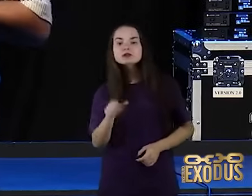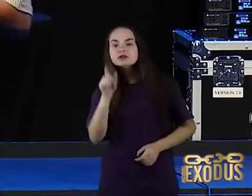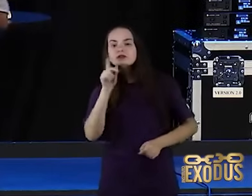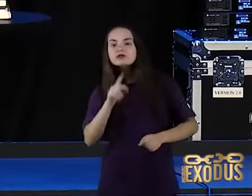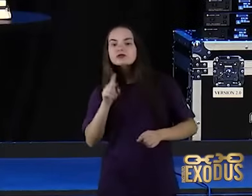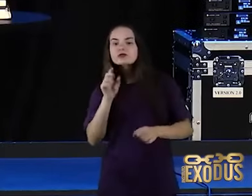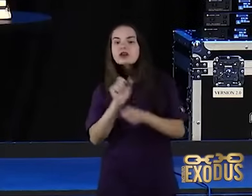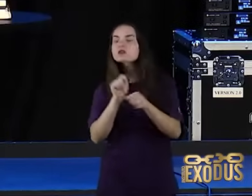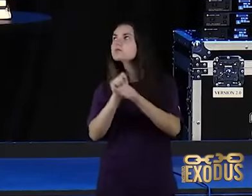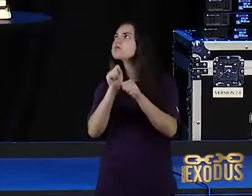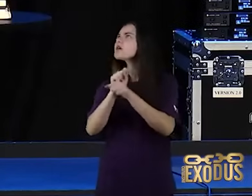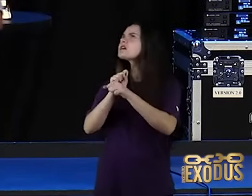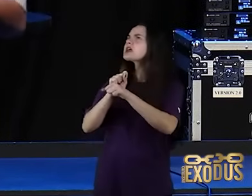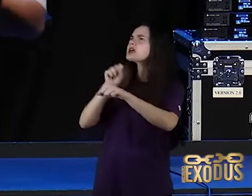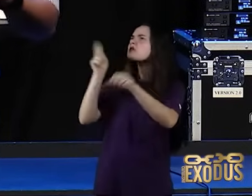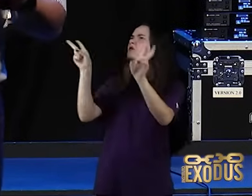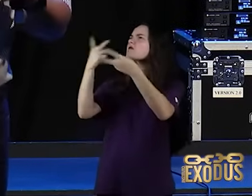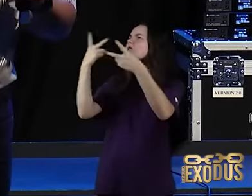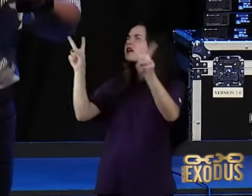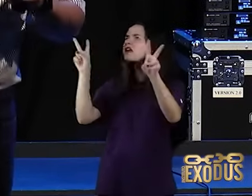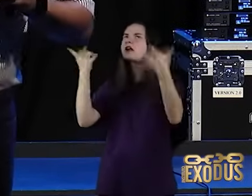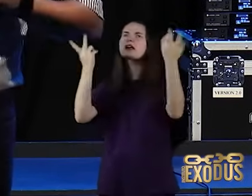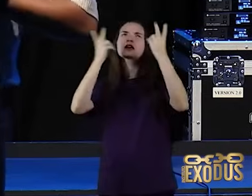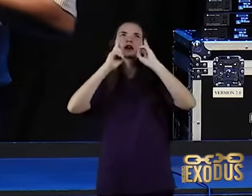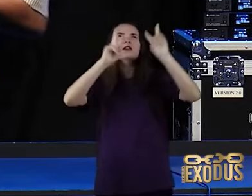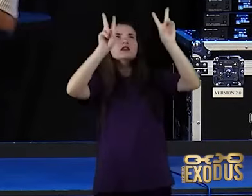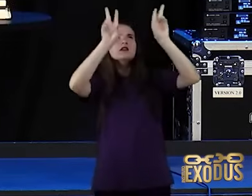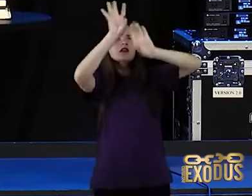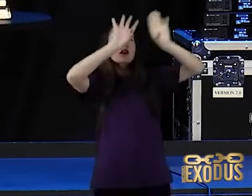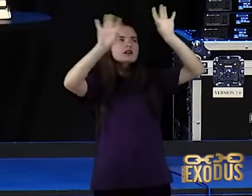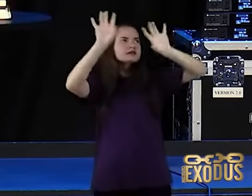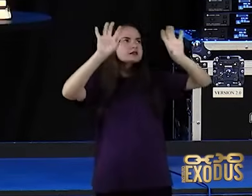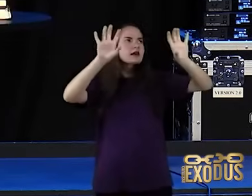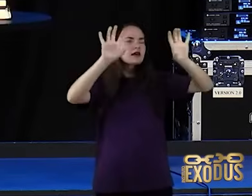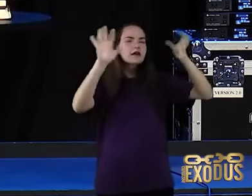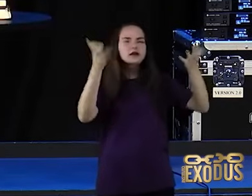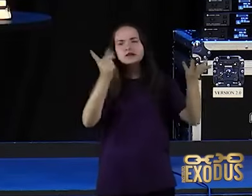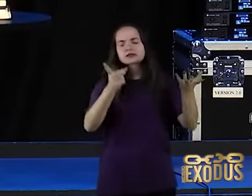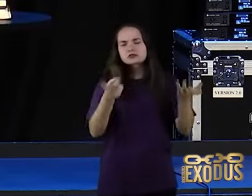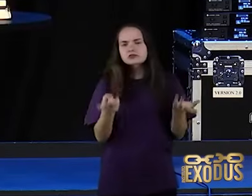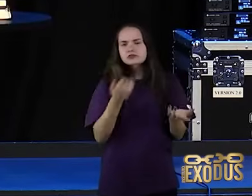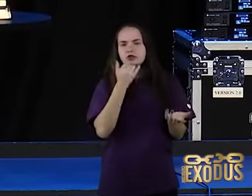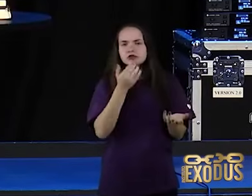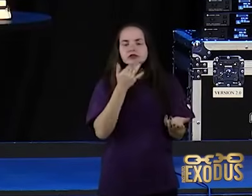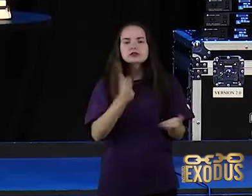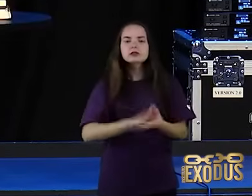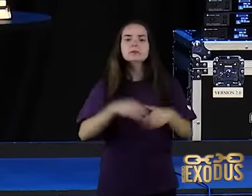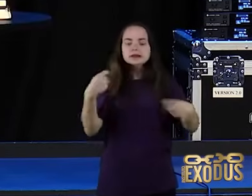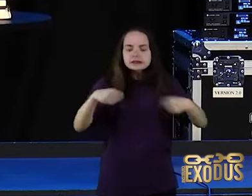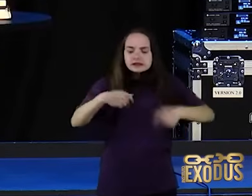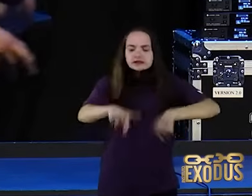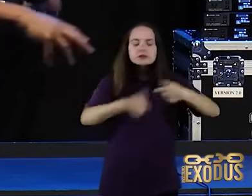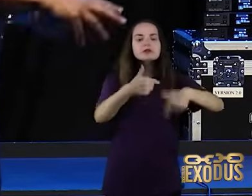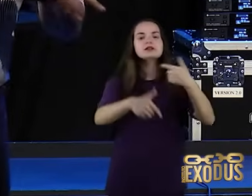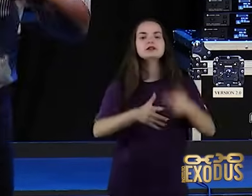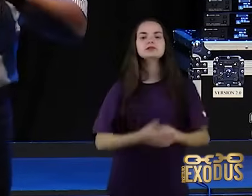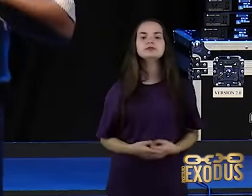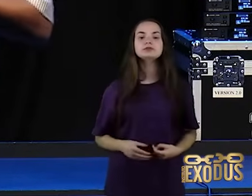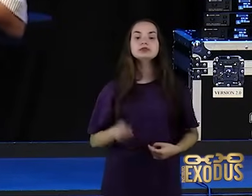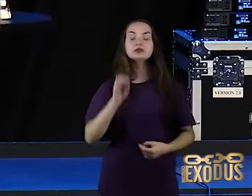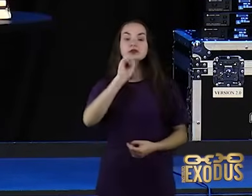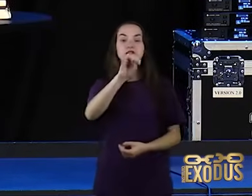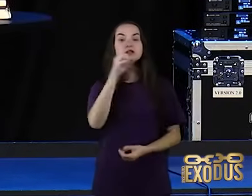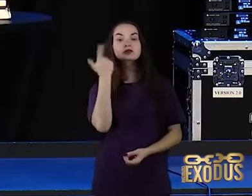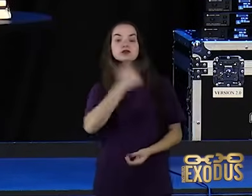vento nunca cegar nunca vai colher Agora você tem tem que trabalhar então Invista se você conseguir